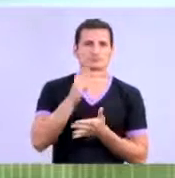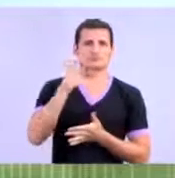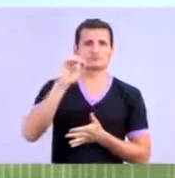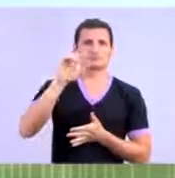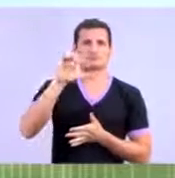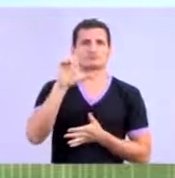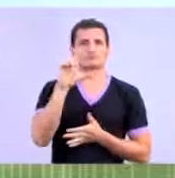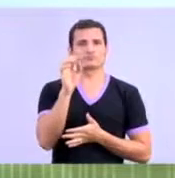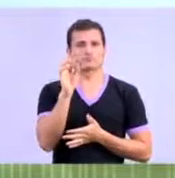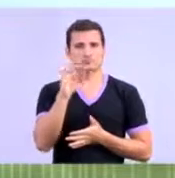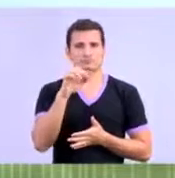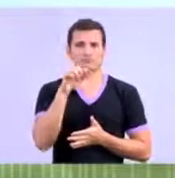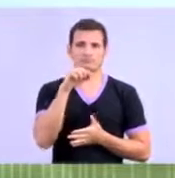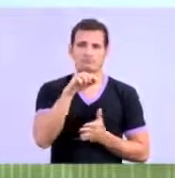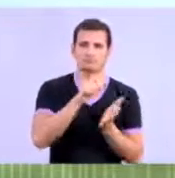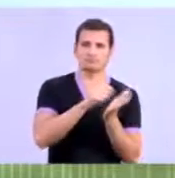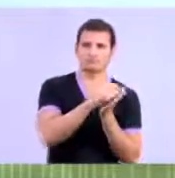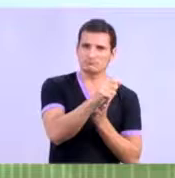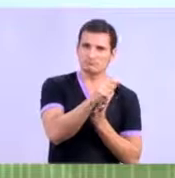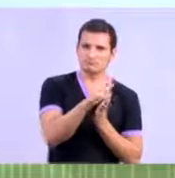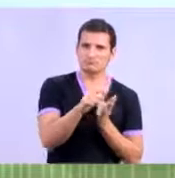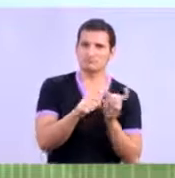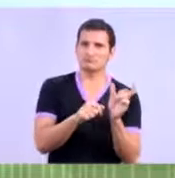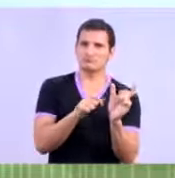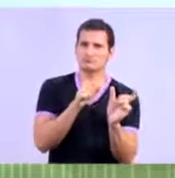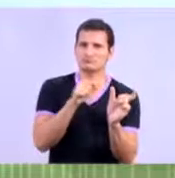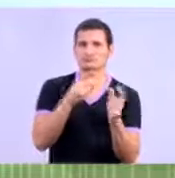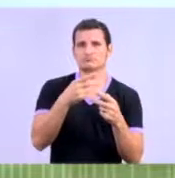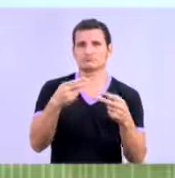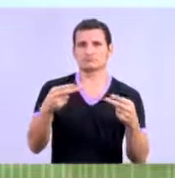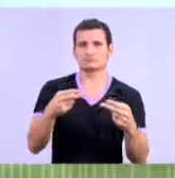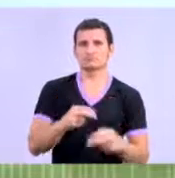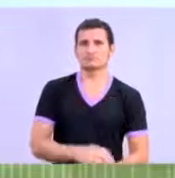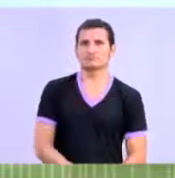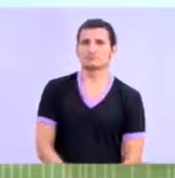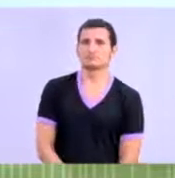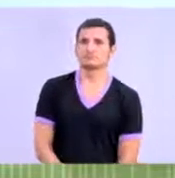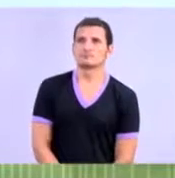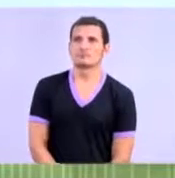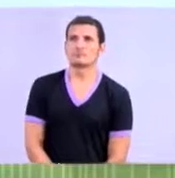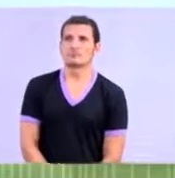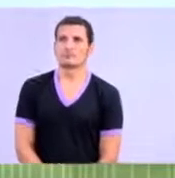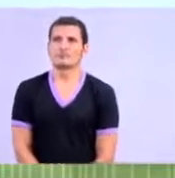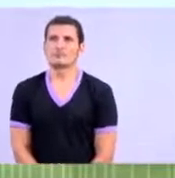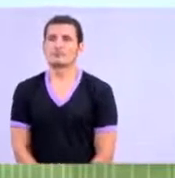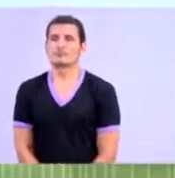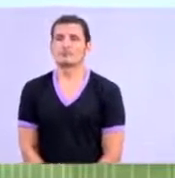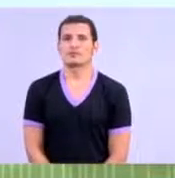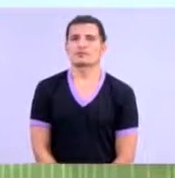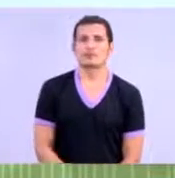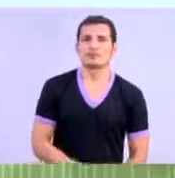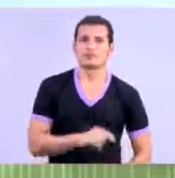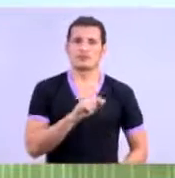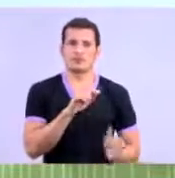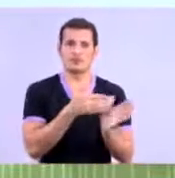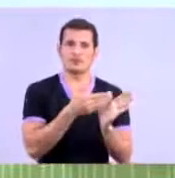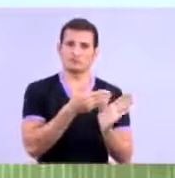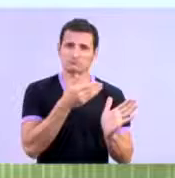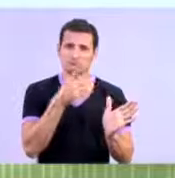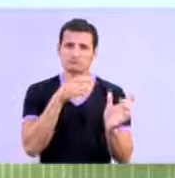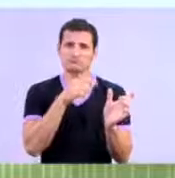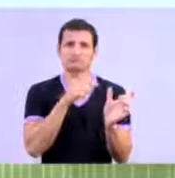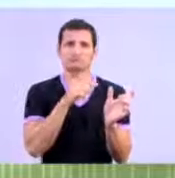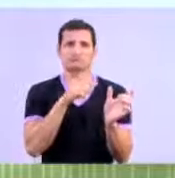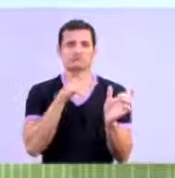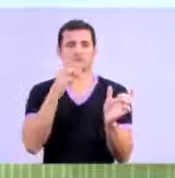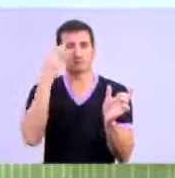Ele vai lá e apaga esse objeto. Só que, ao desalocar um objeto da memória, ele pode avisar,